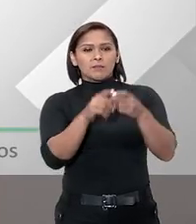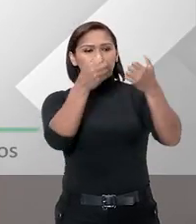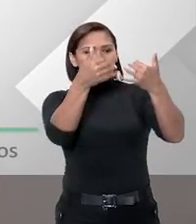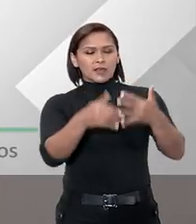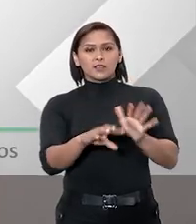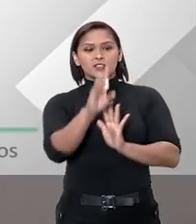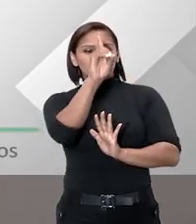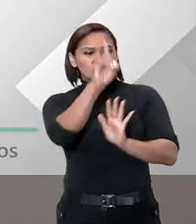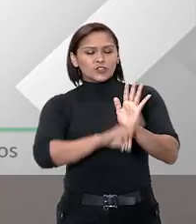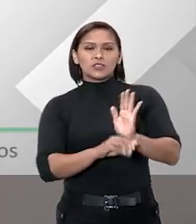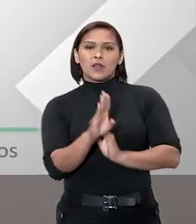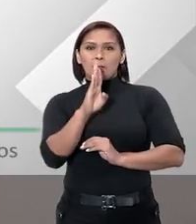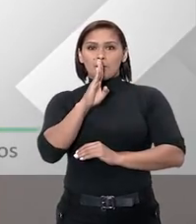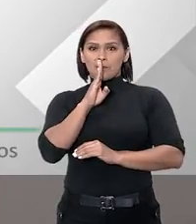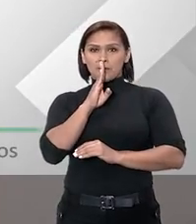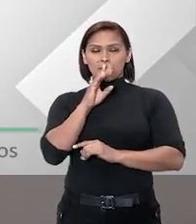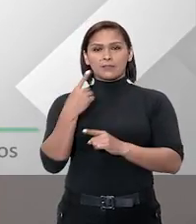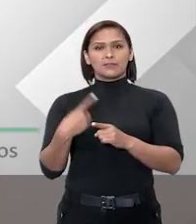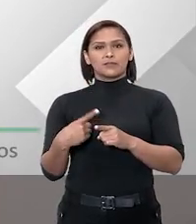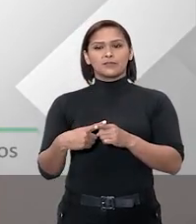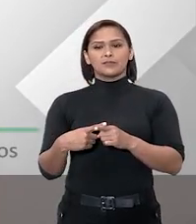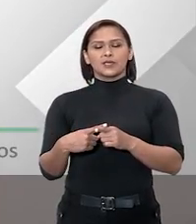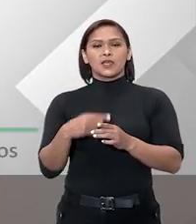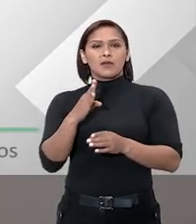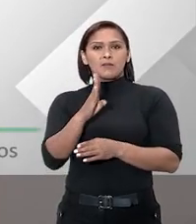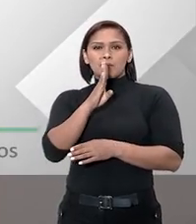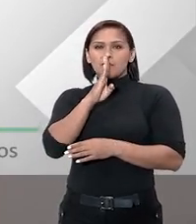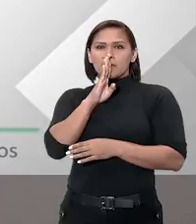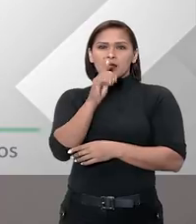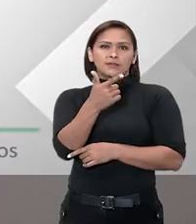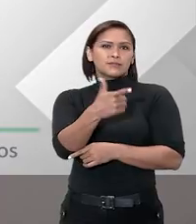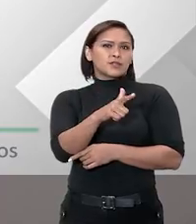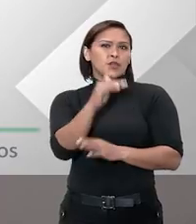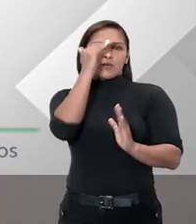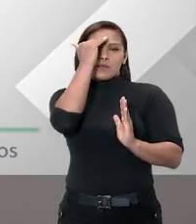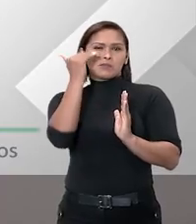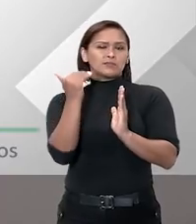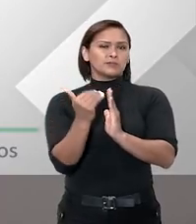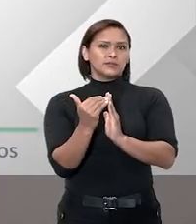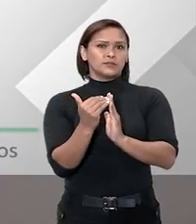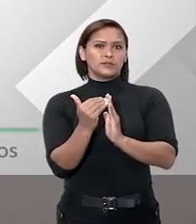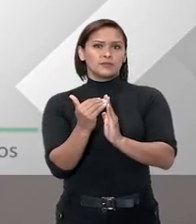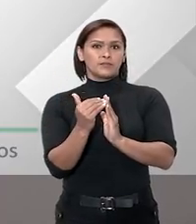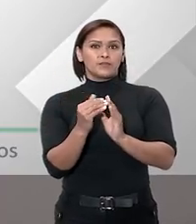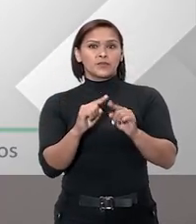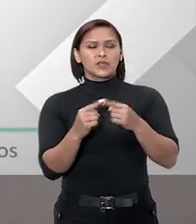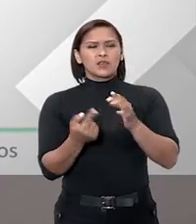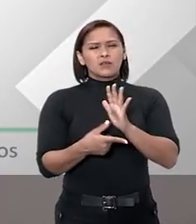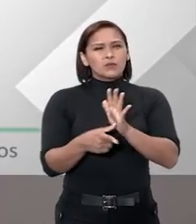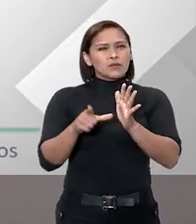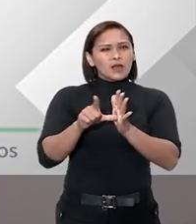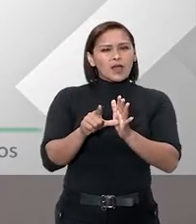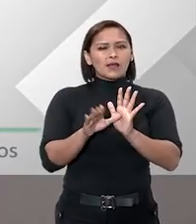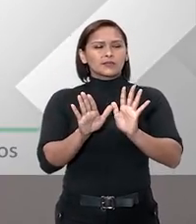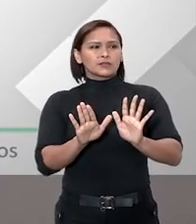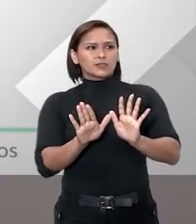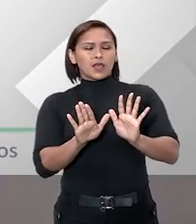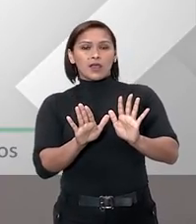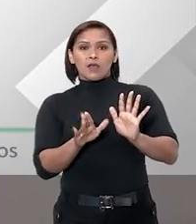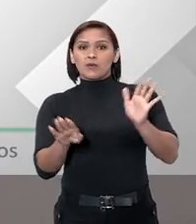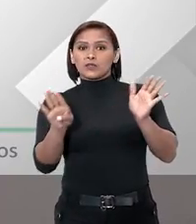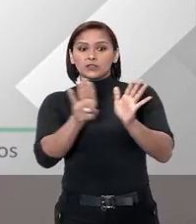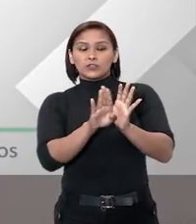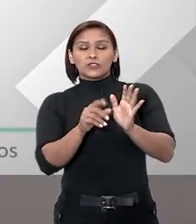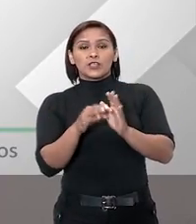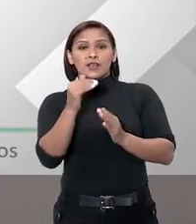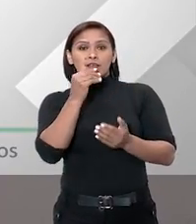também esse direito ao silêncio, né, de não prestar depoimento talvez até um pouco antes, né, não chegar até